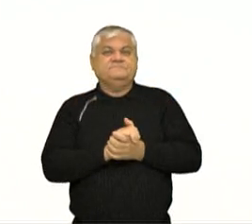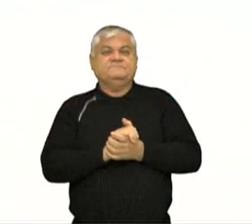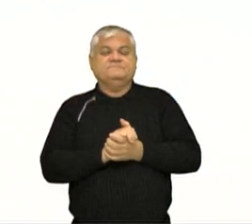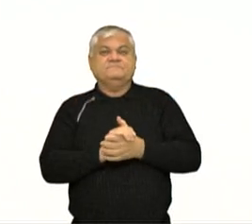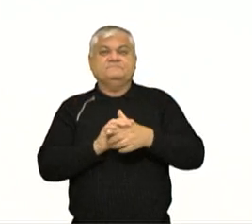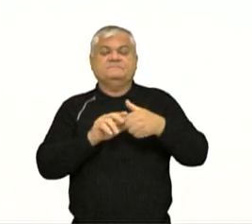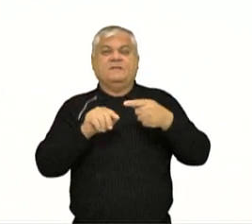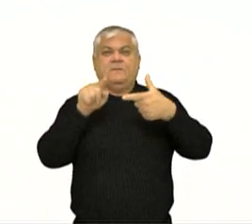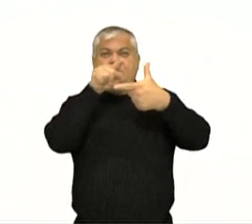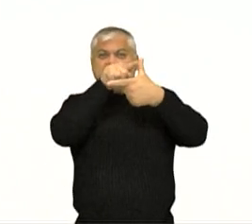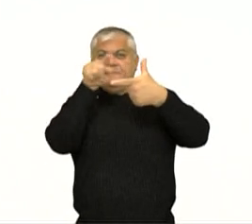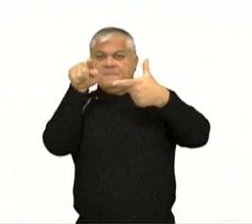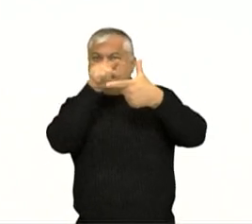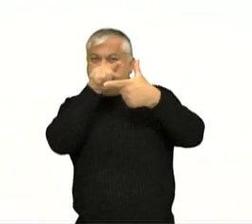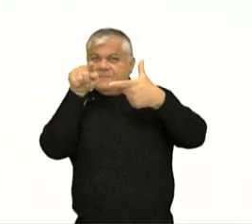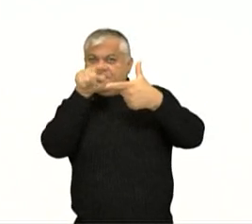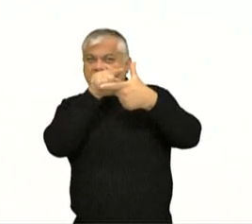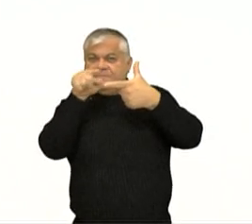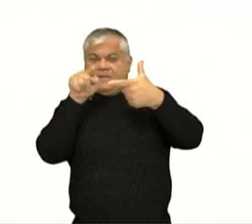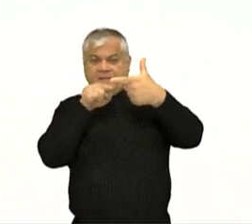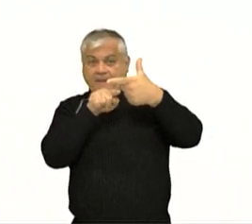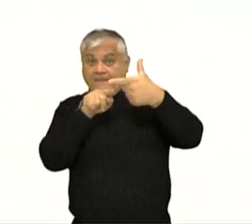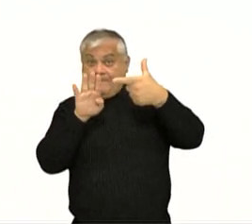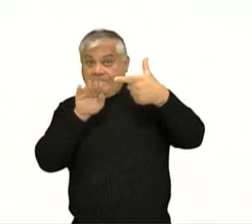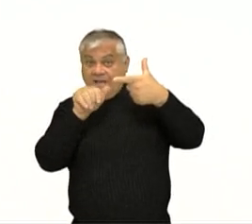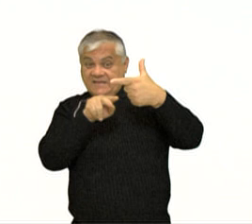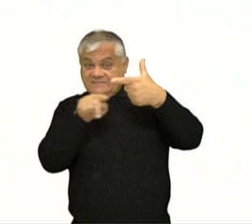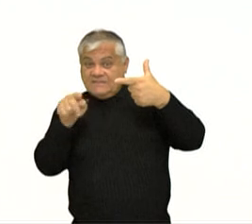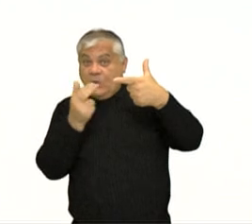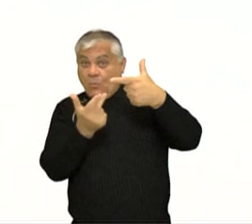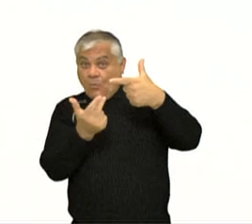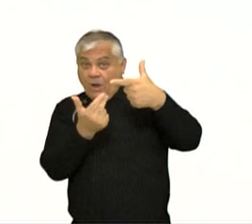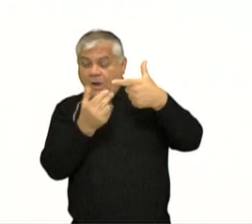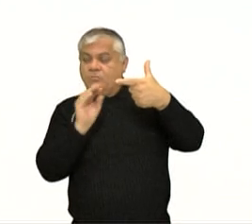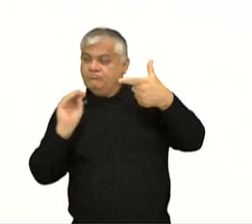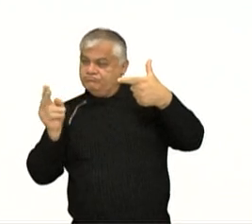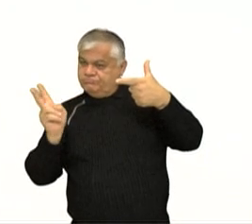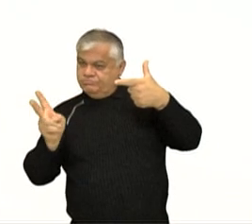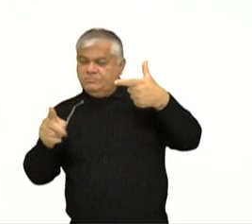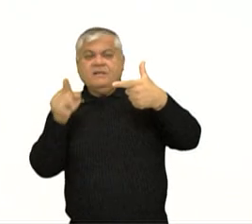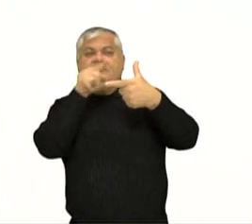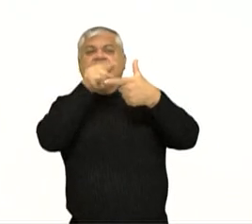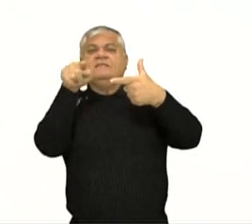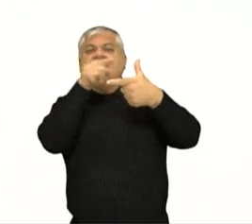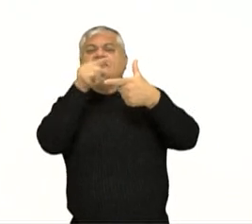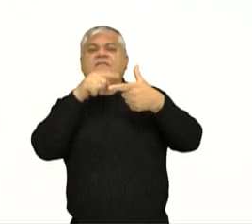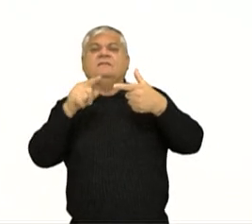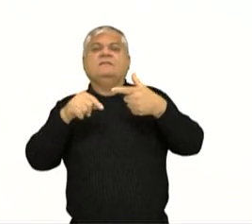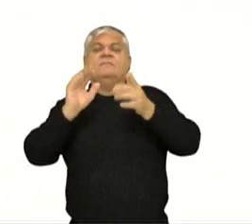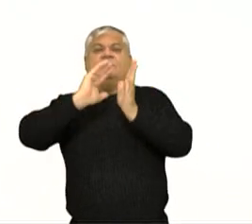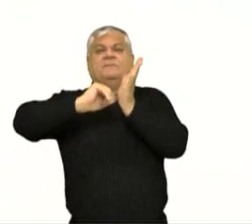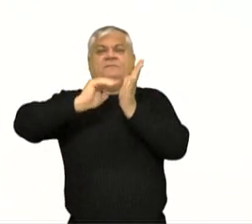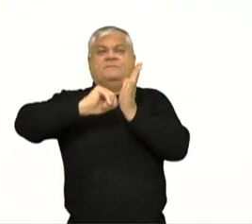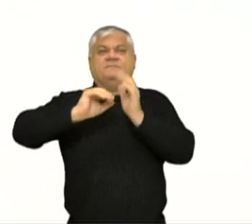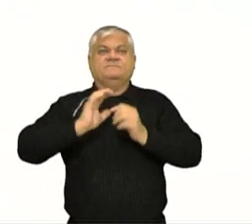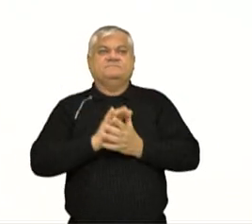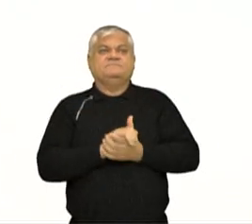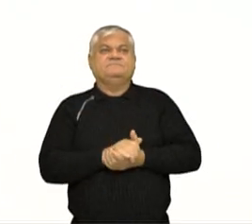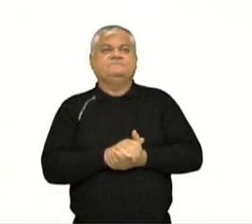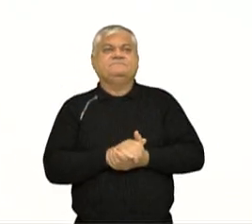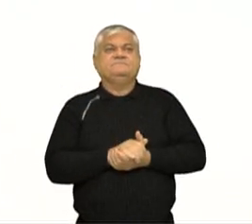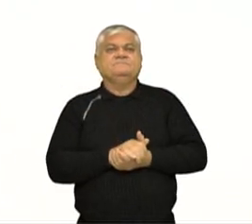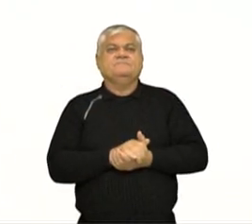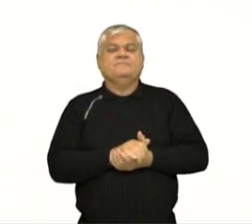divisão de potências de mesma base, conserva-se a base e subtrai-se os expoentes, tudo bem?